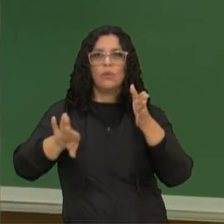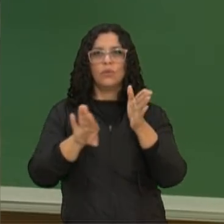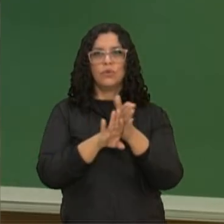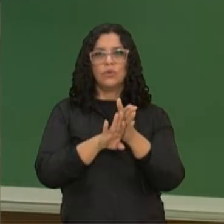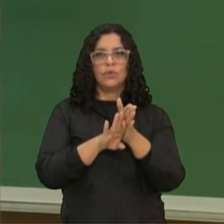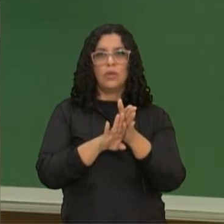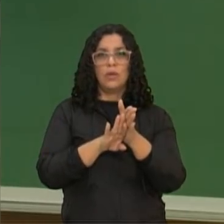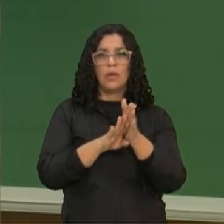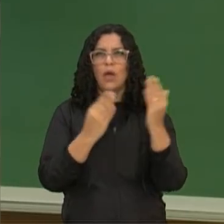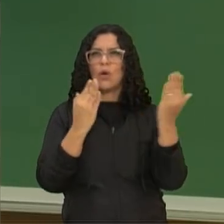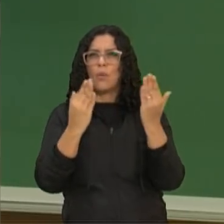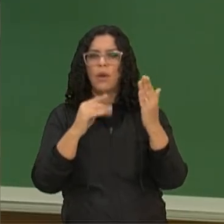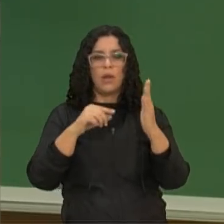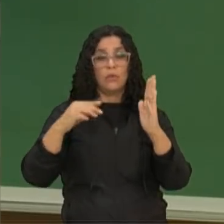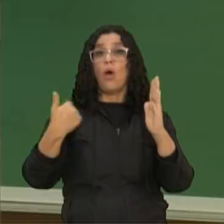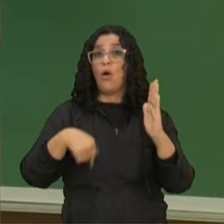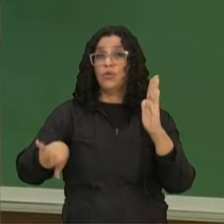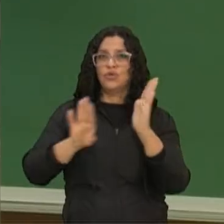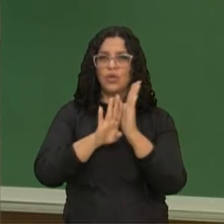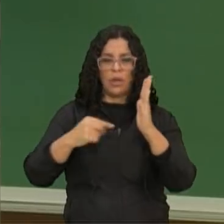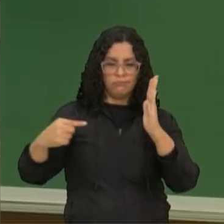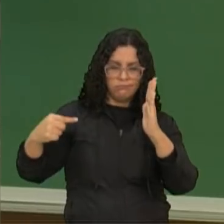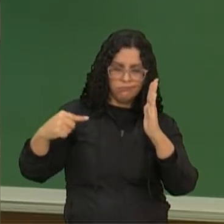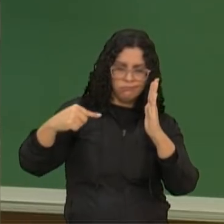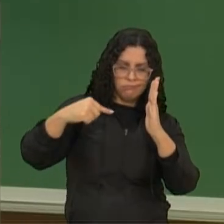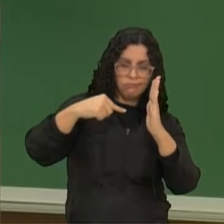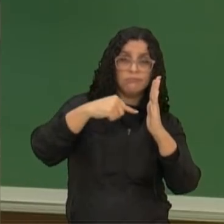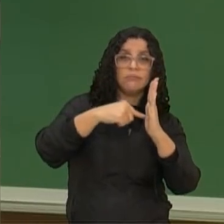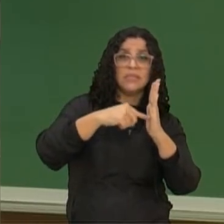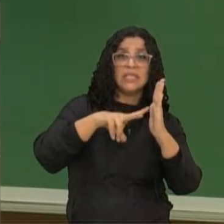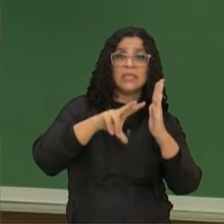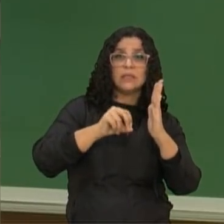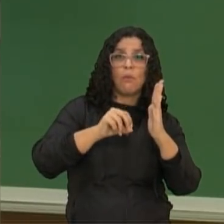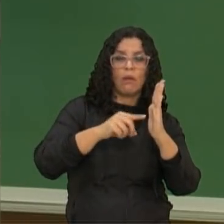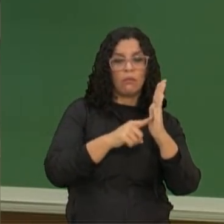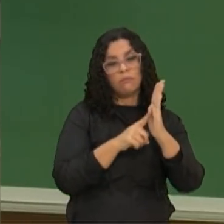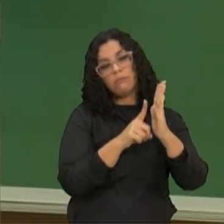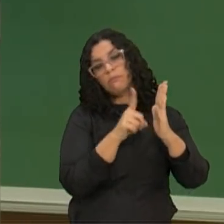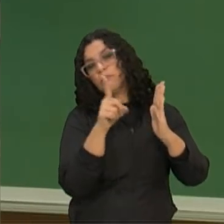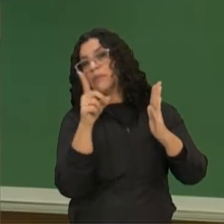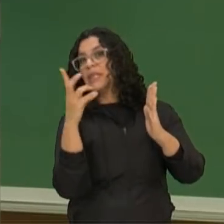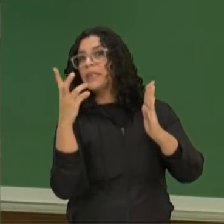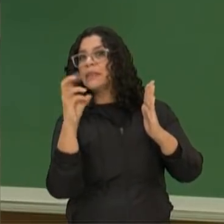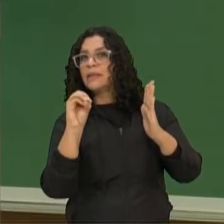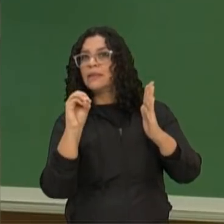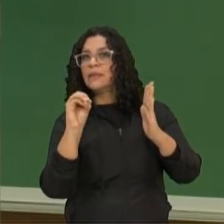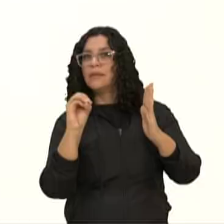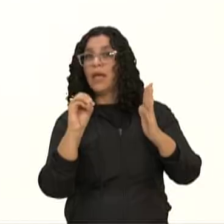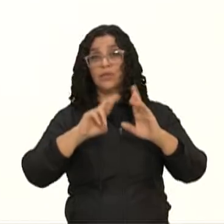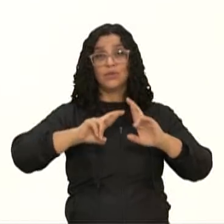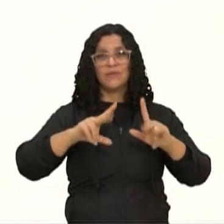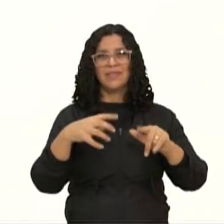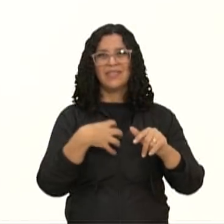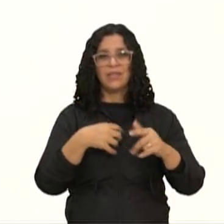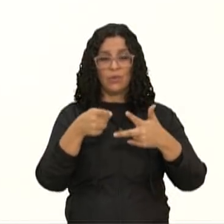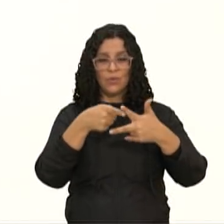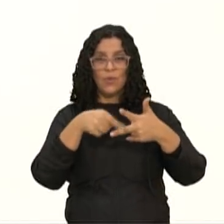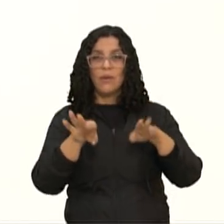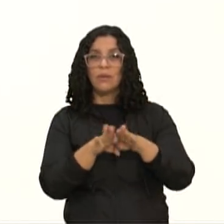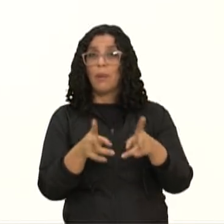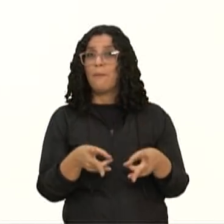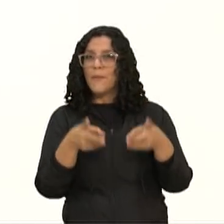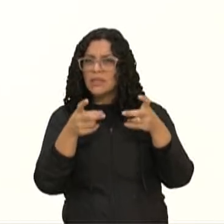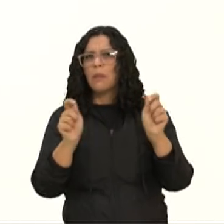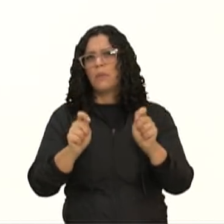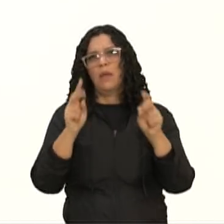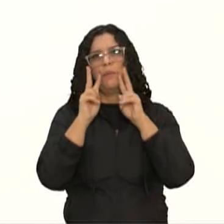com o ângulo de saída. Conseguem perceber essa diferença? Isso vai dar a definição do que temos ali como a lei de Snell. É princípio baseado na